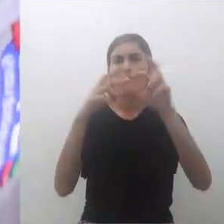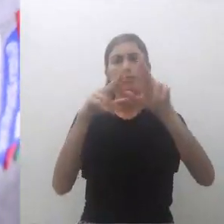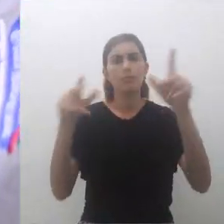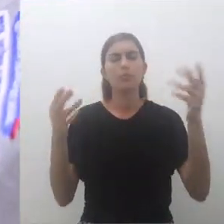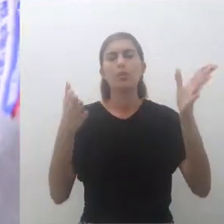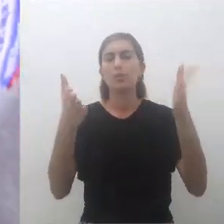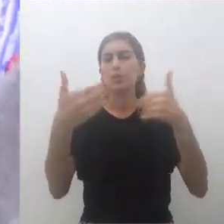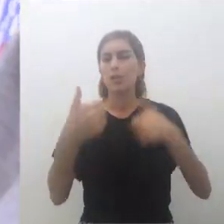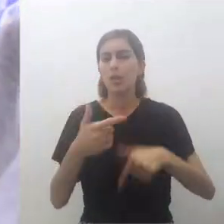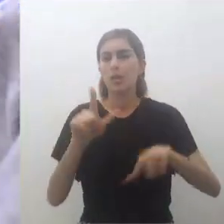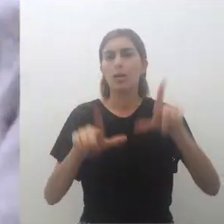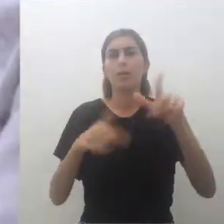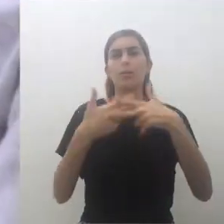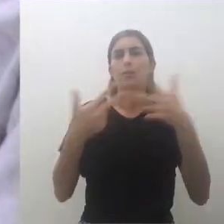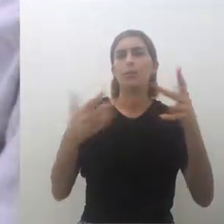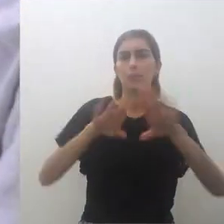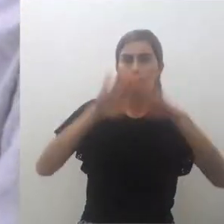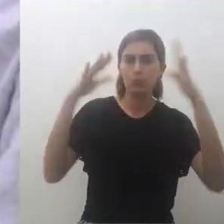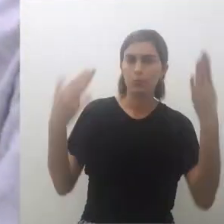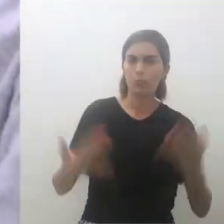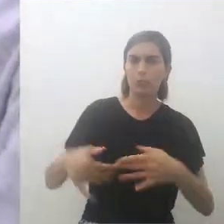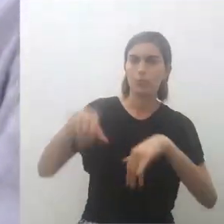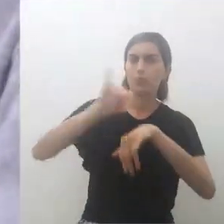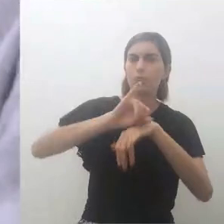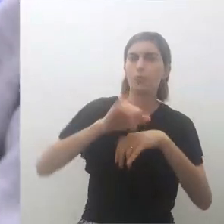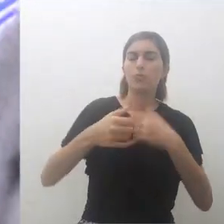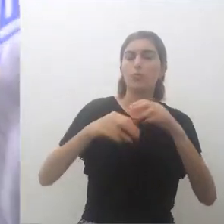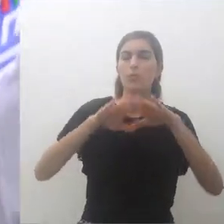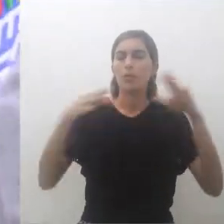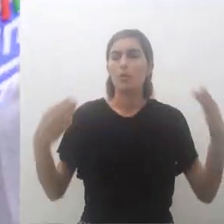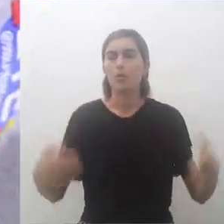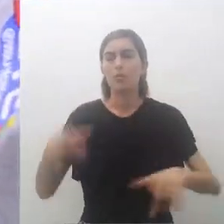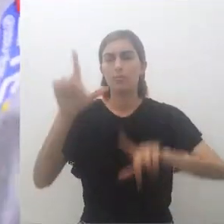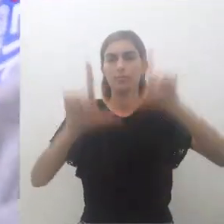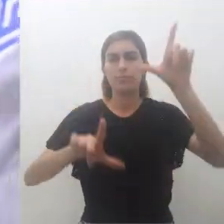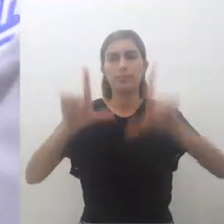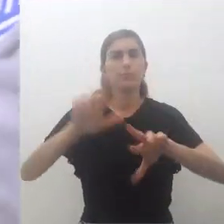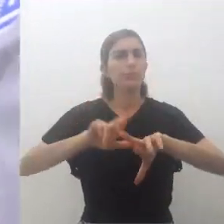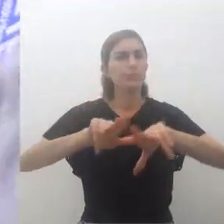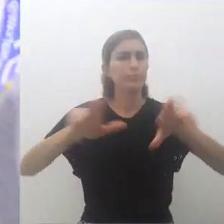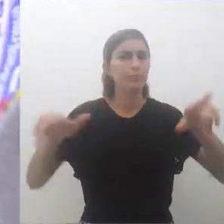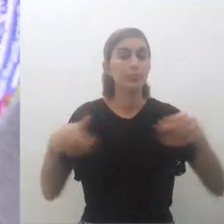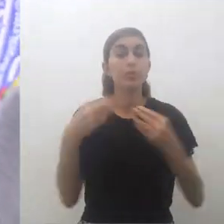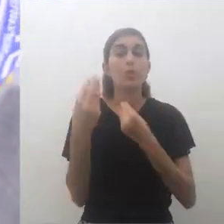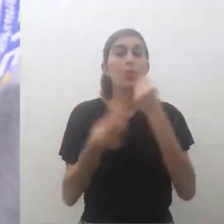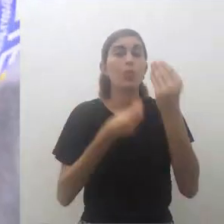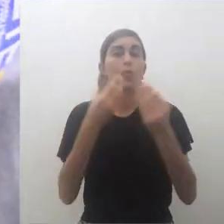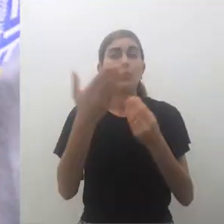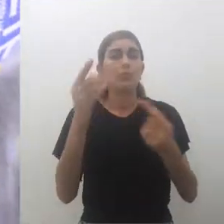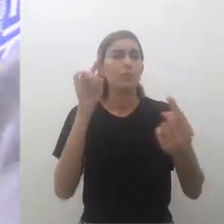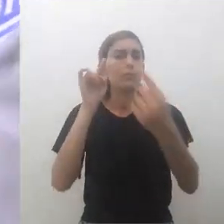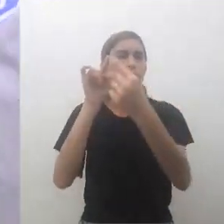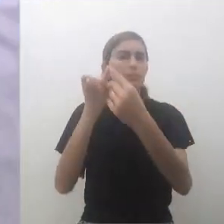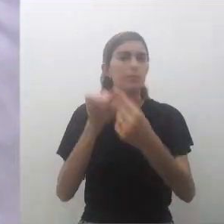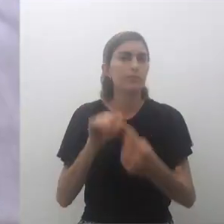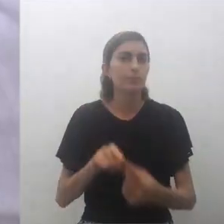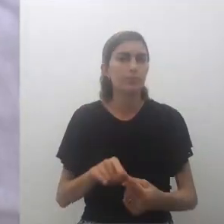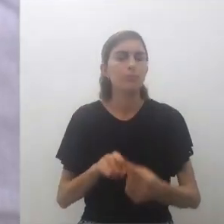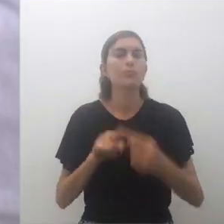elementos de um criado mudo, um rack, o que seja, como você vai relacionar,